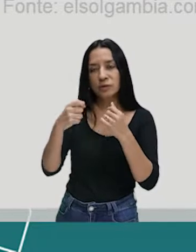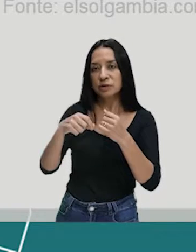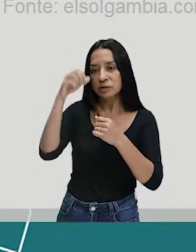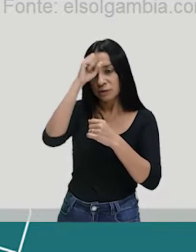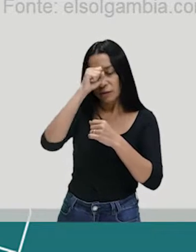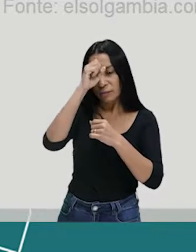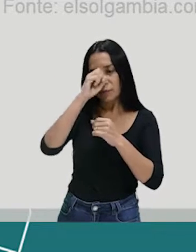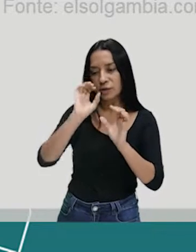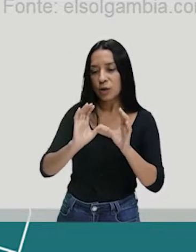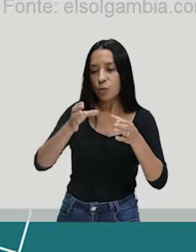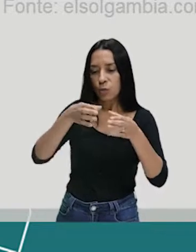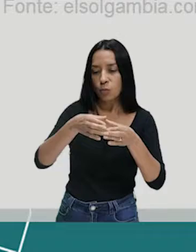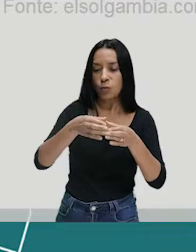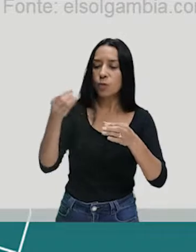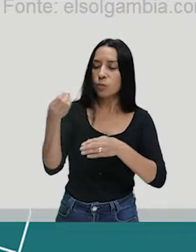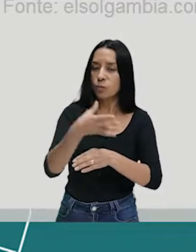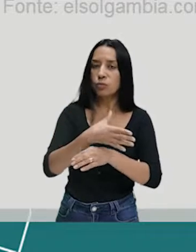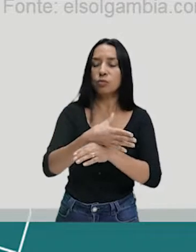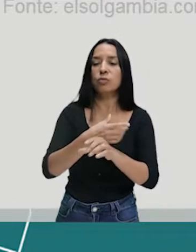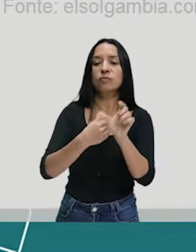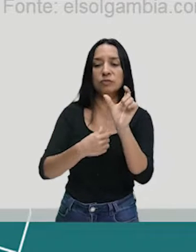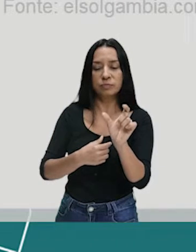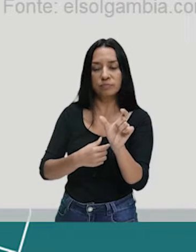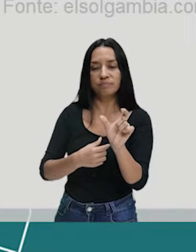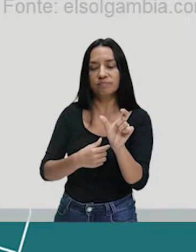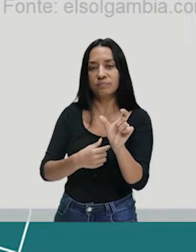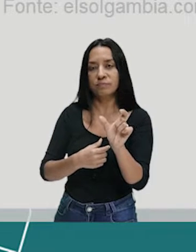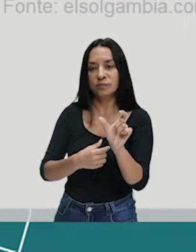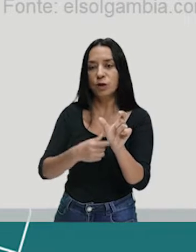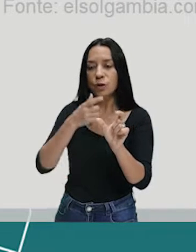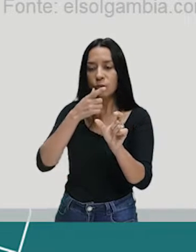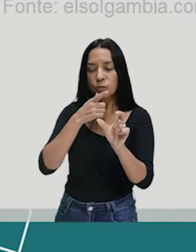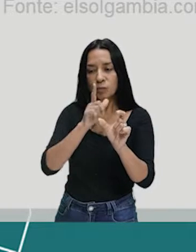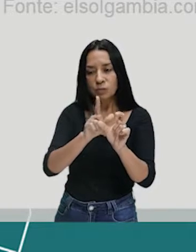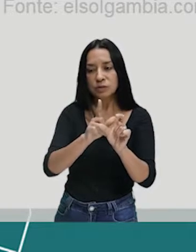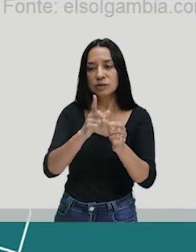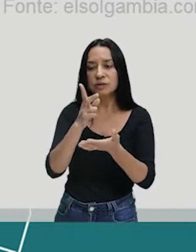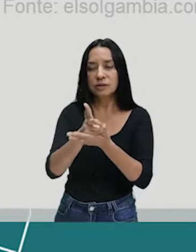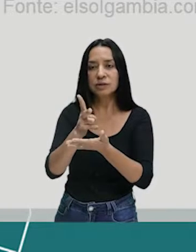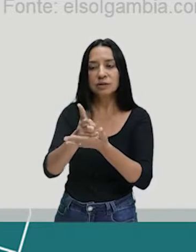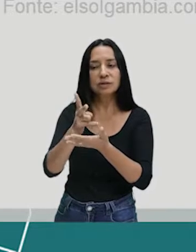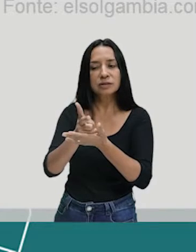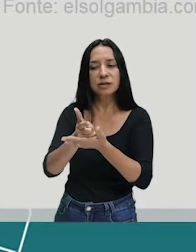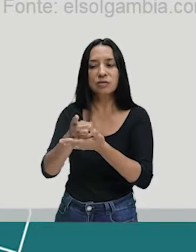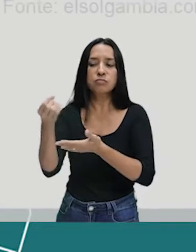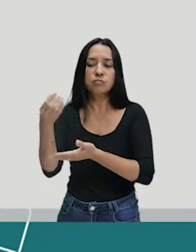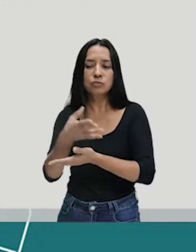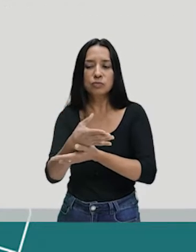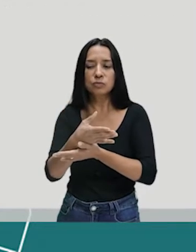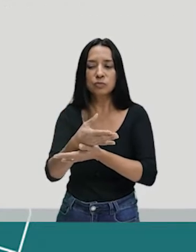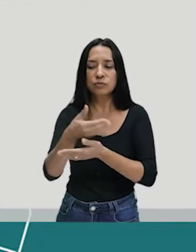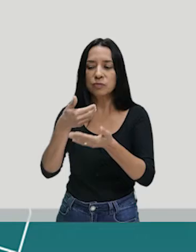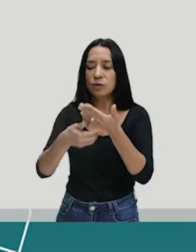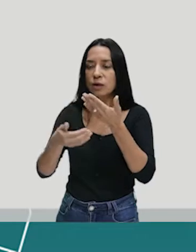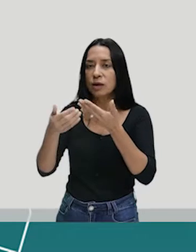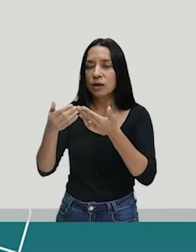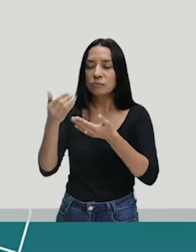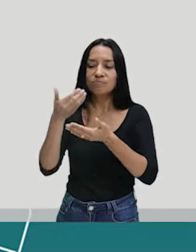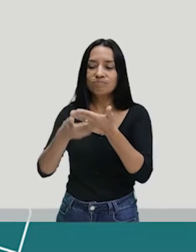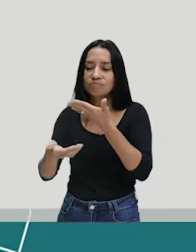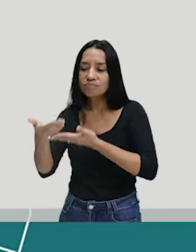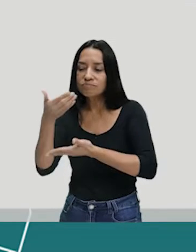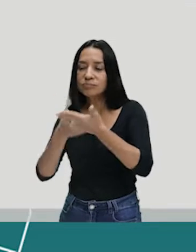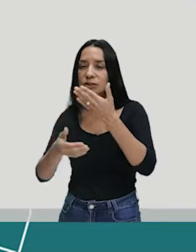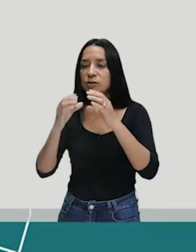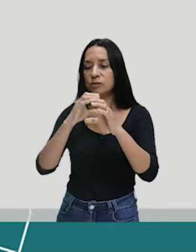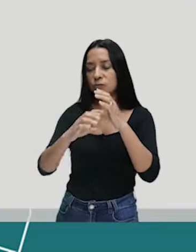Aprenda um conjunto Novo de abreviações justamente para que ela consiga se manter atualizado naquele processo comunicativo o mesmo